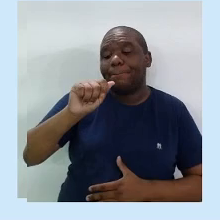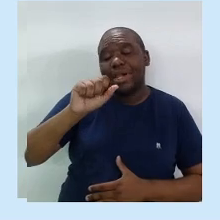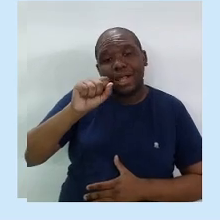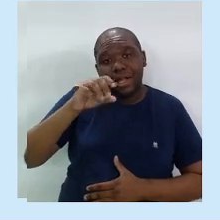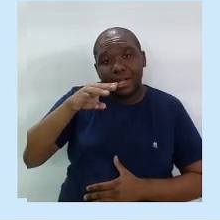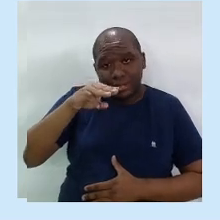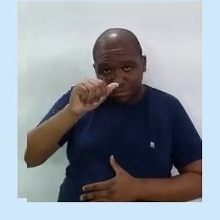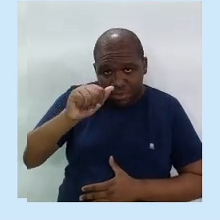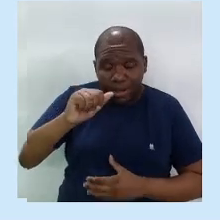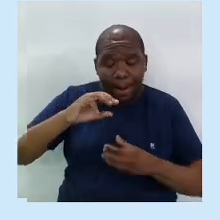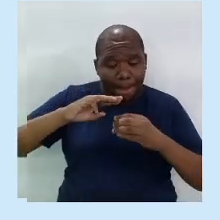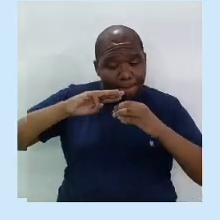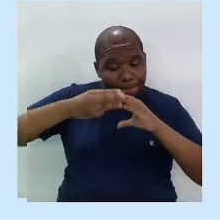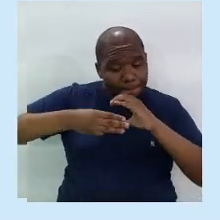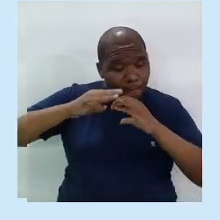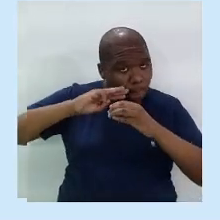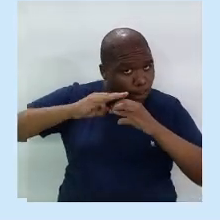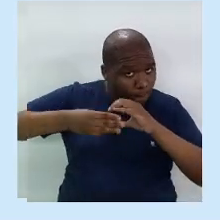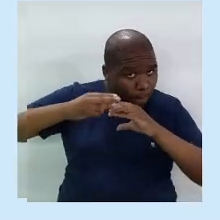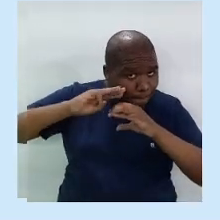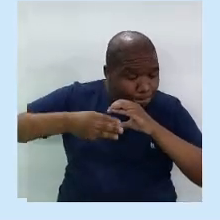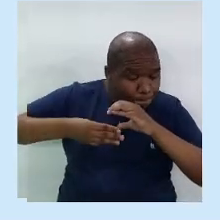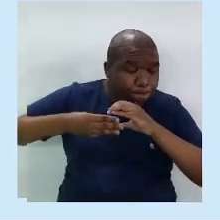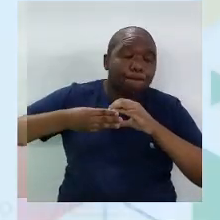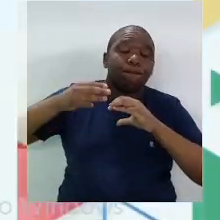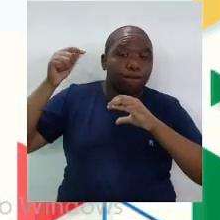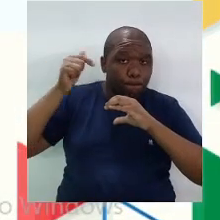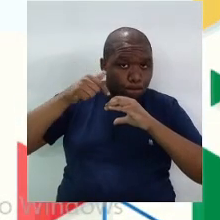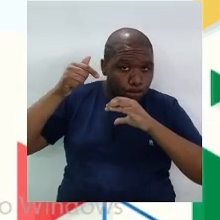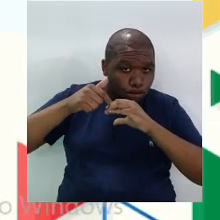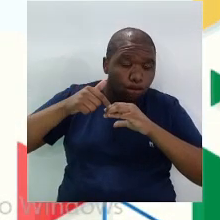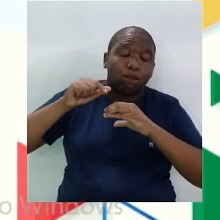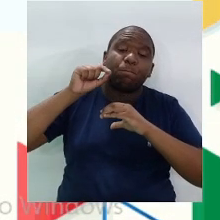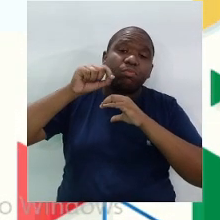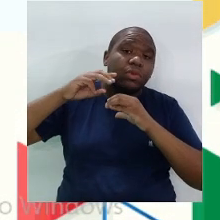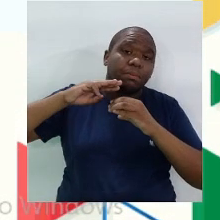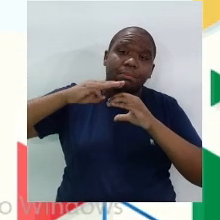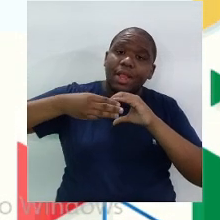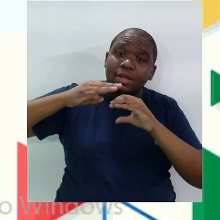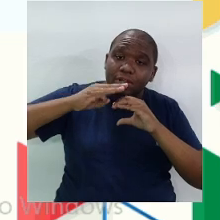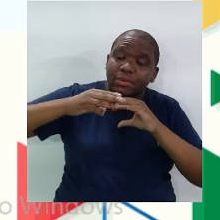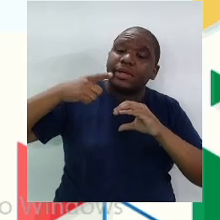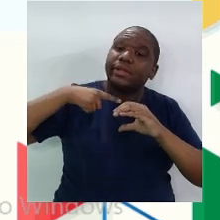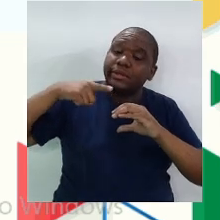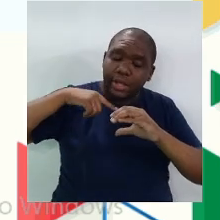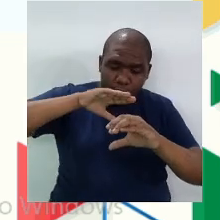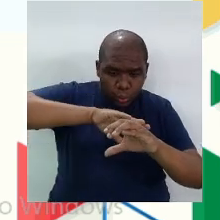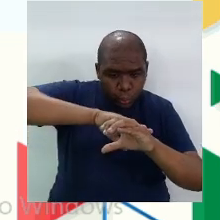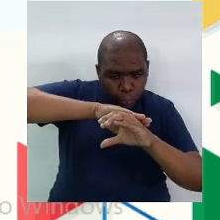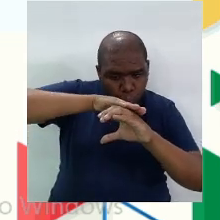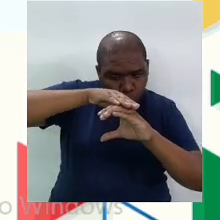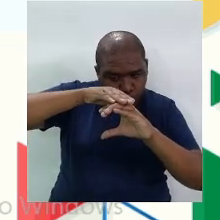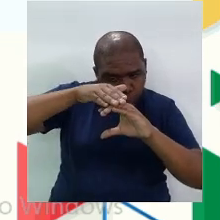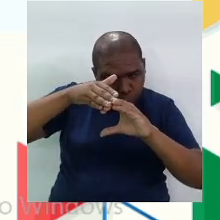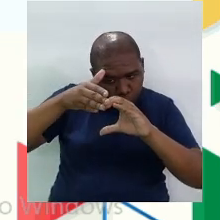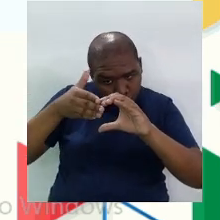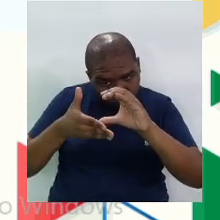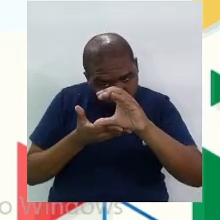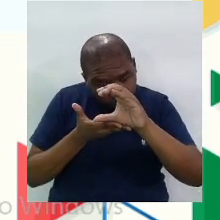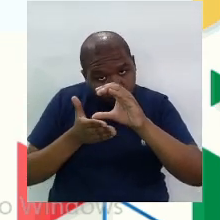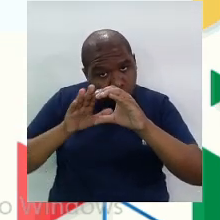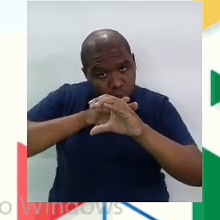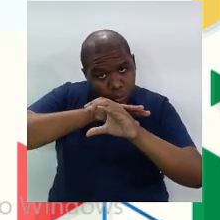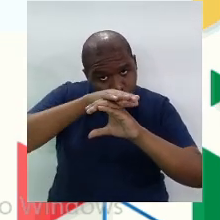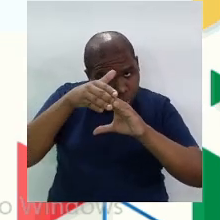de membrana plasmática. É justamente na membrana plasmática que tem esse revestimento externo da